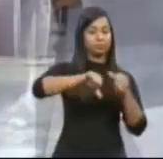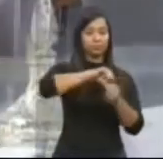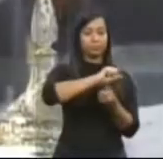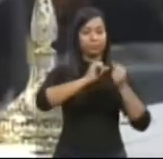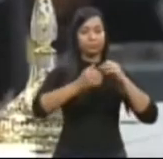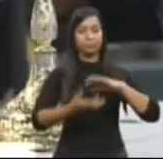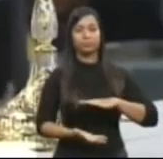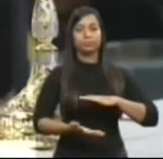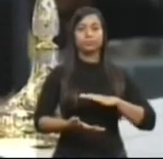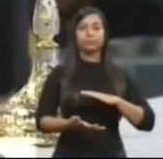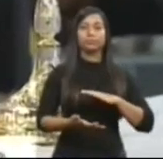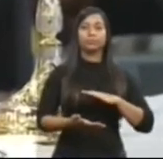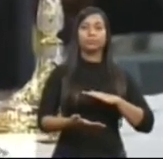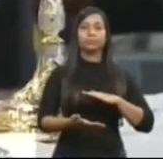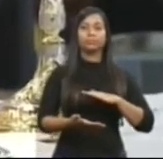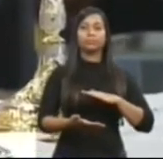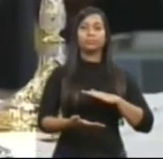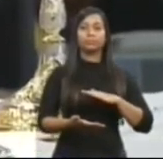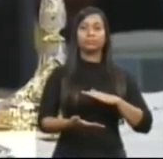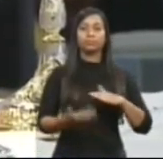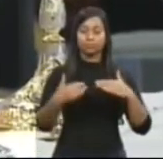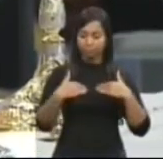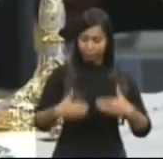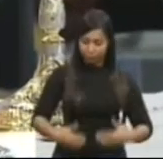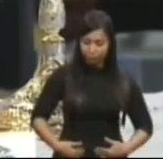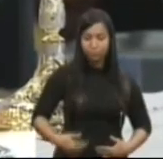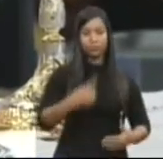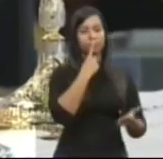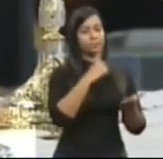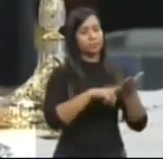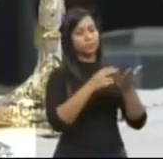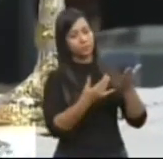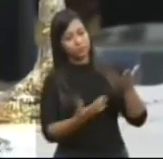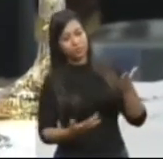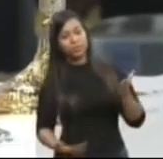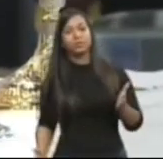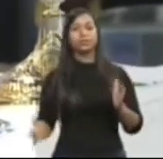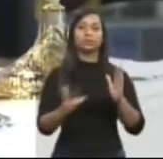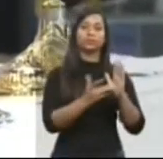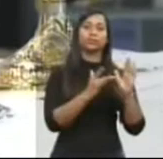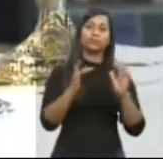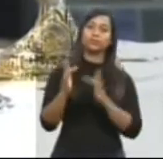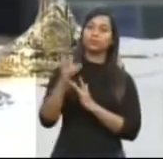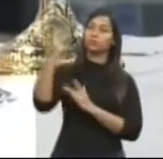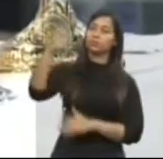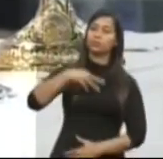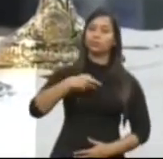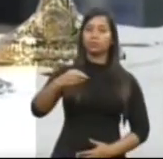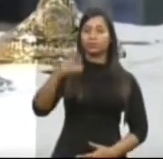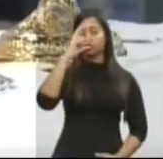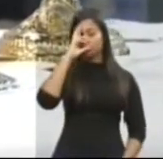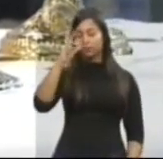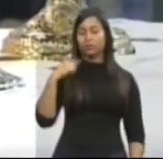Espírito, a fim de que se tornem para nós o corpo e o sangue de Jesus